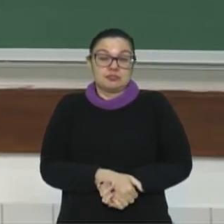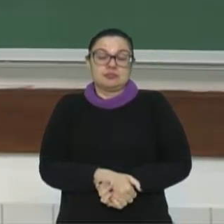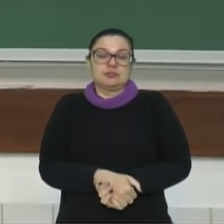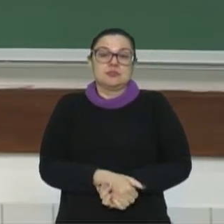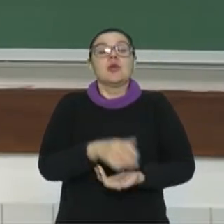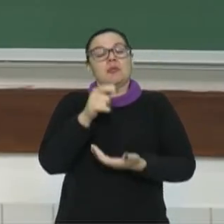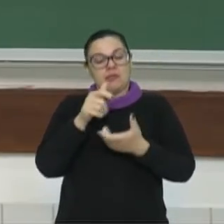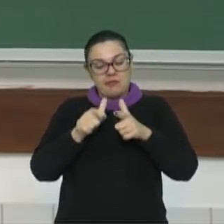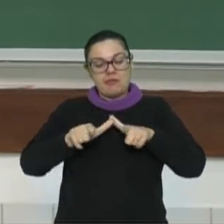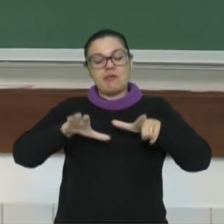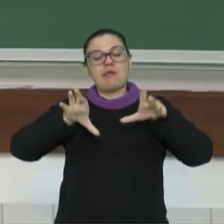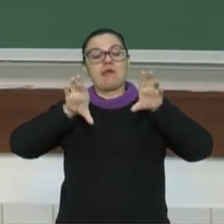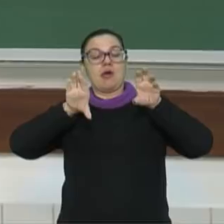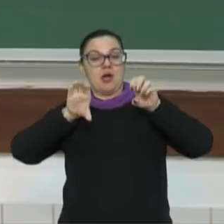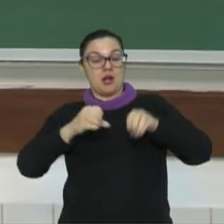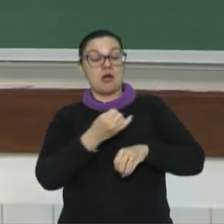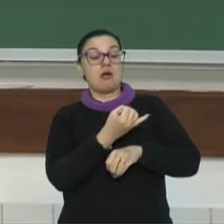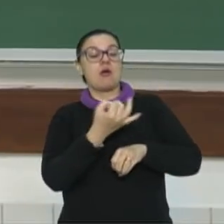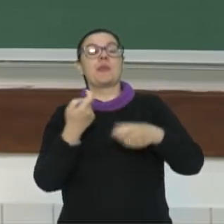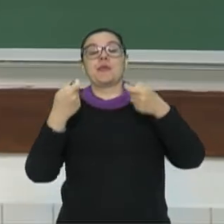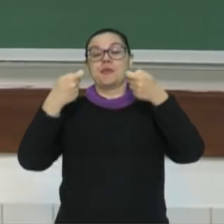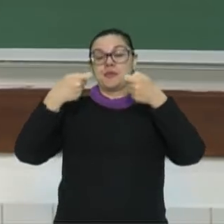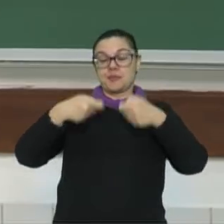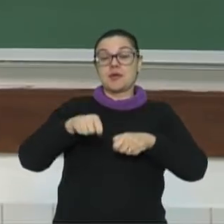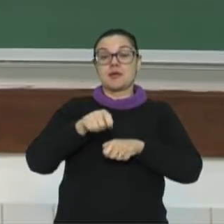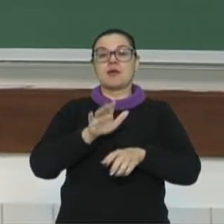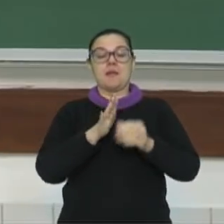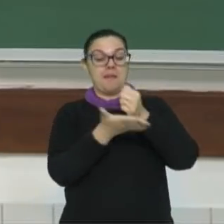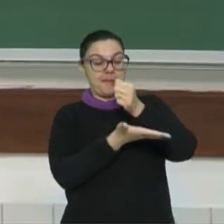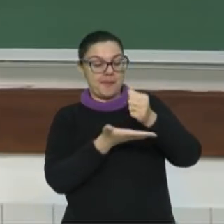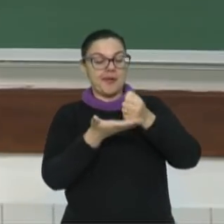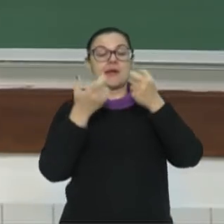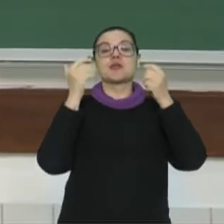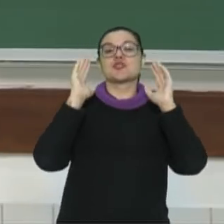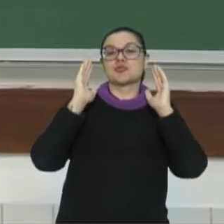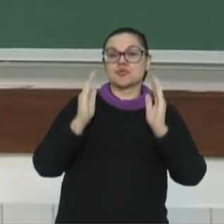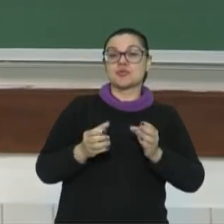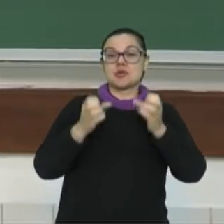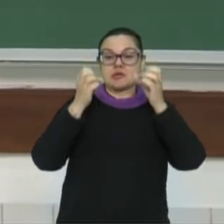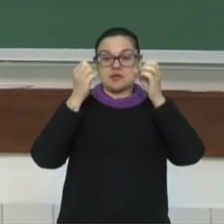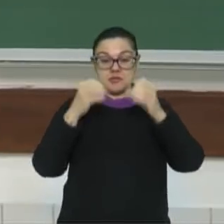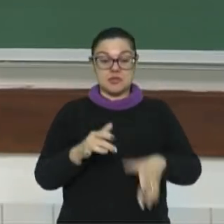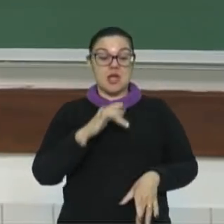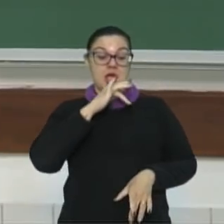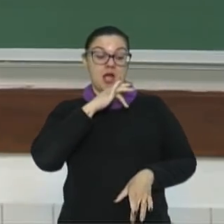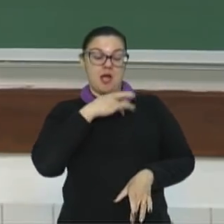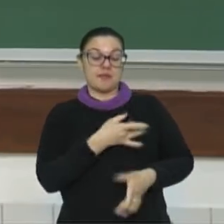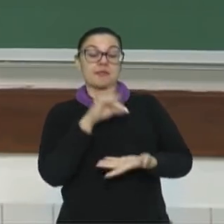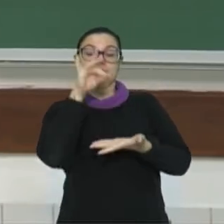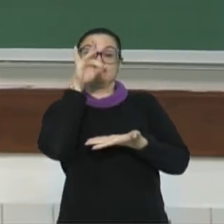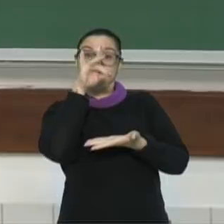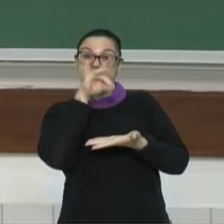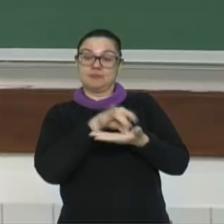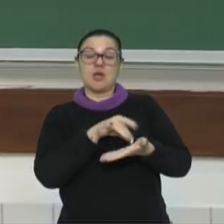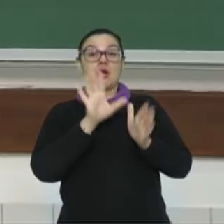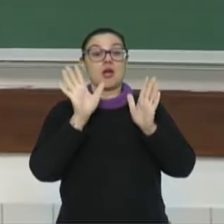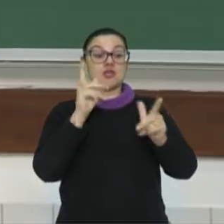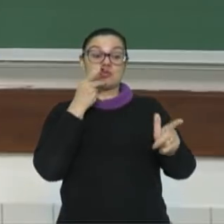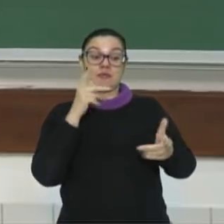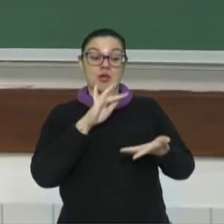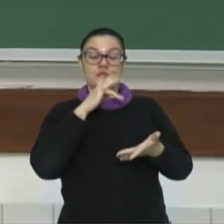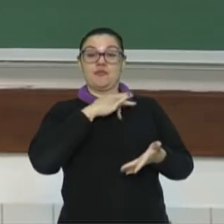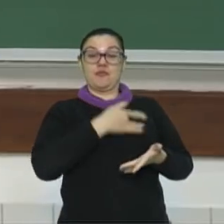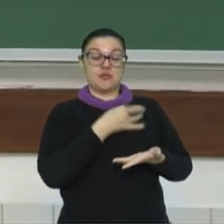a gente entende que algumas condições são necessárias, básicas, e a gente já falou disso. A vítima legítima, a gente não está falando da